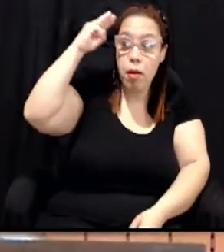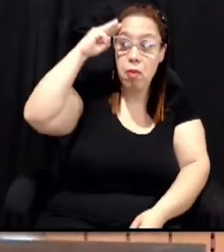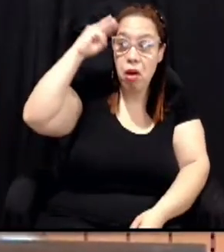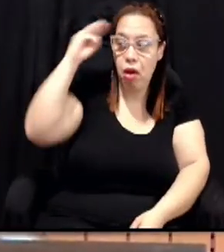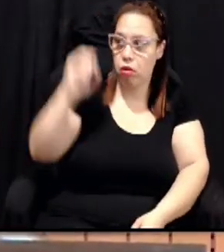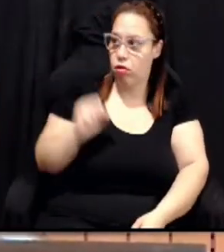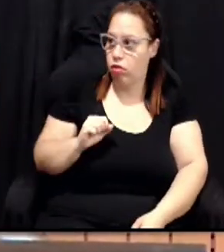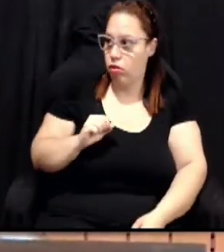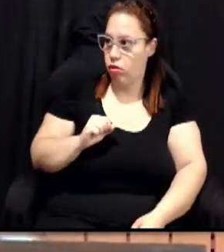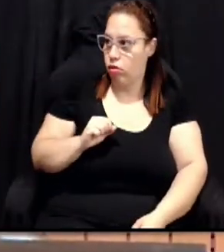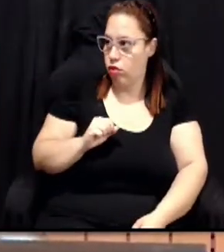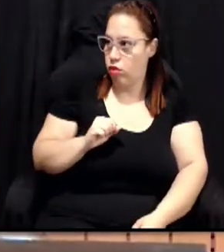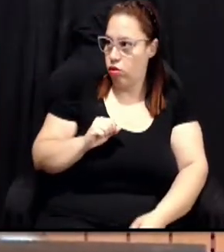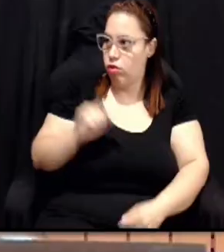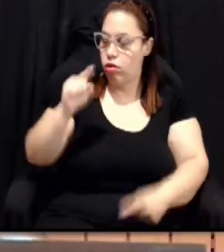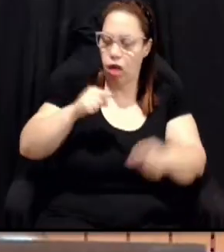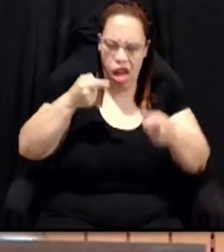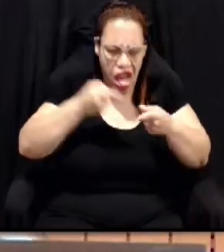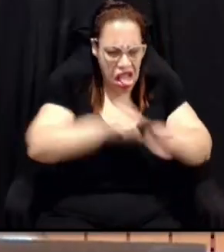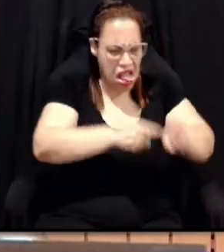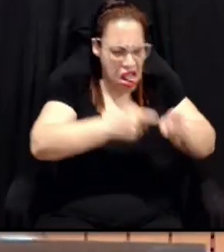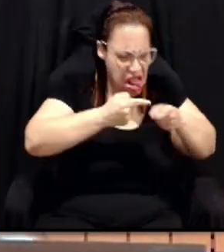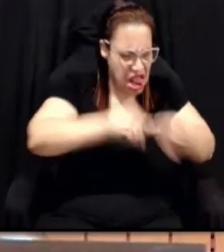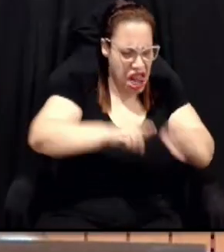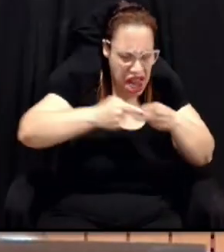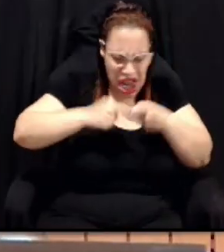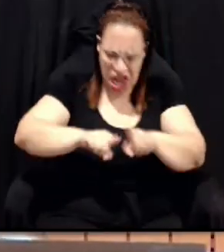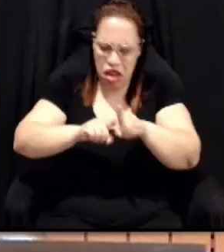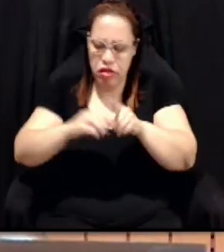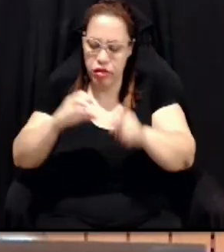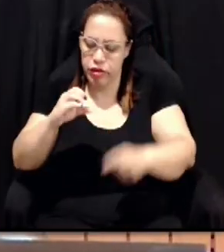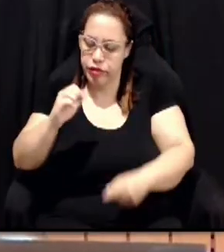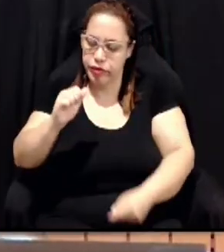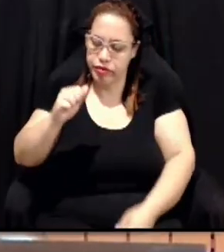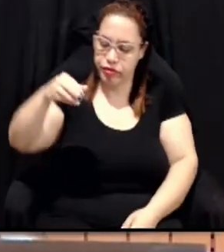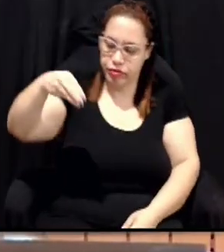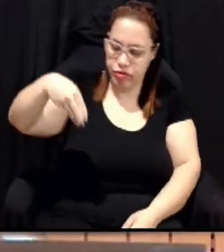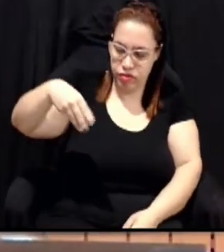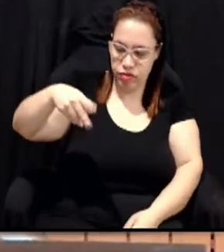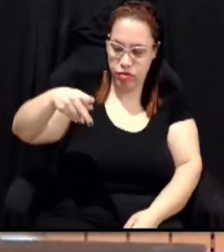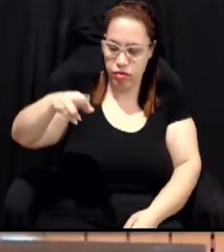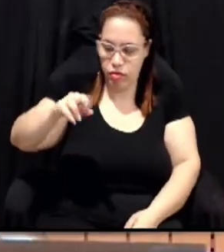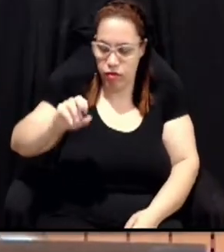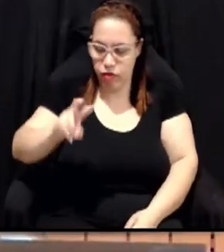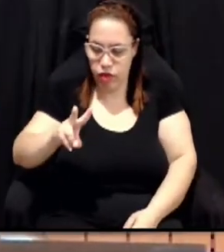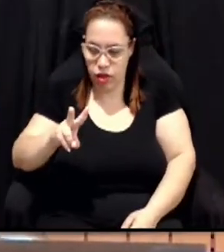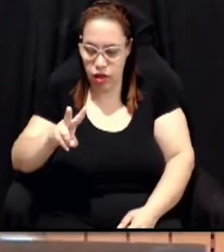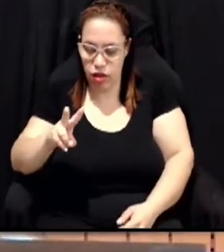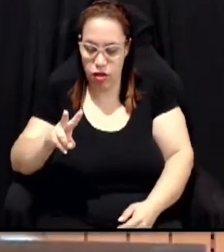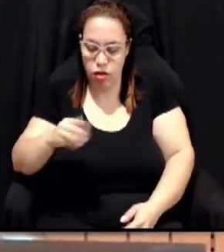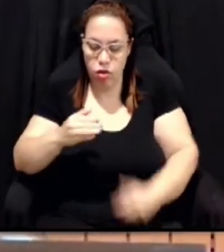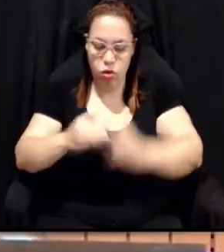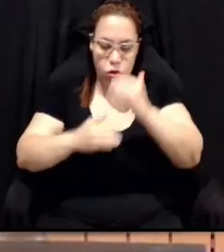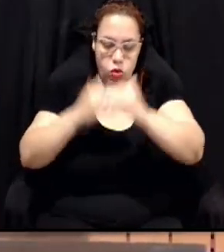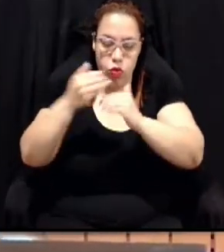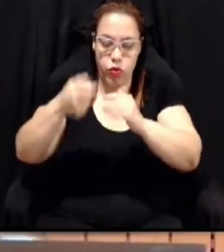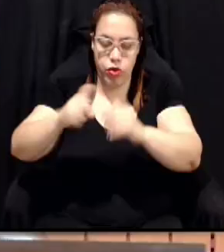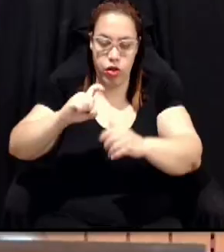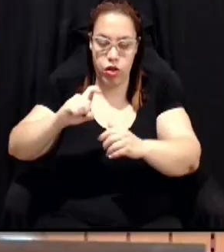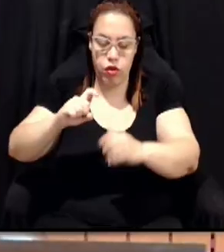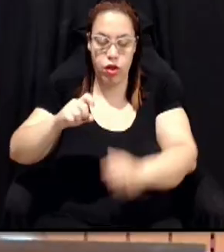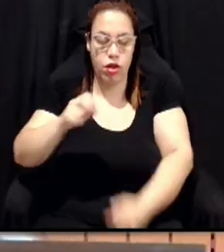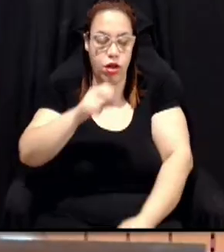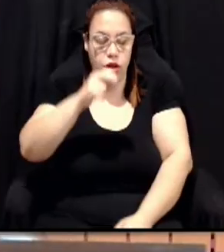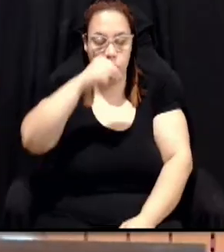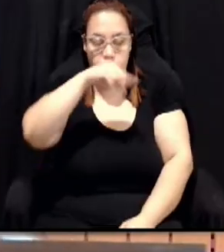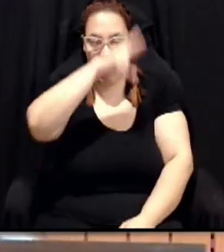de ataques que aconteceram ao Camprev ao longo das gestões do ex-prefeito Jonas Donizete e que